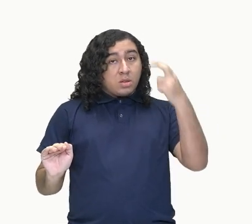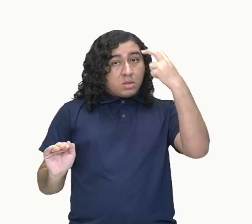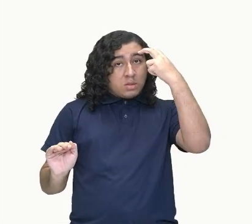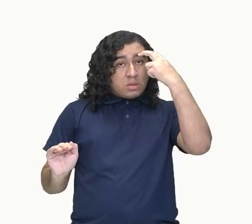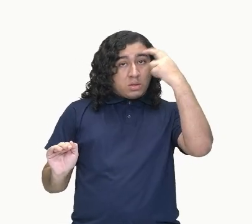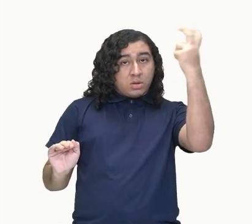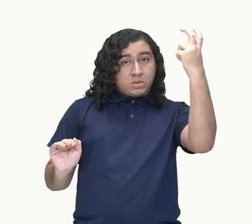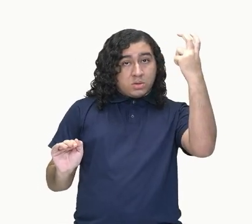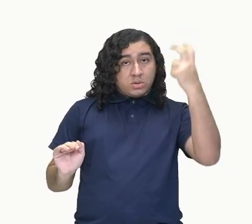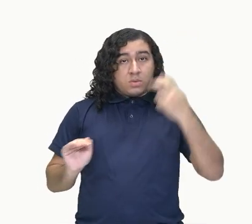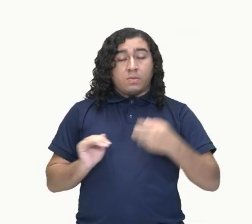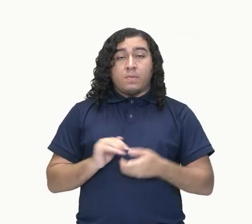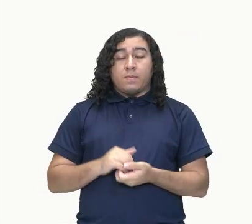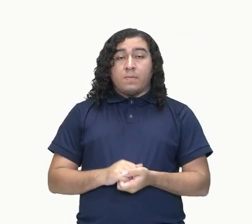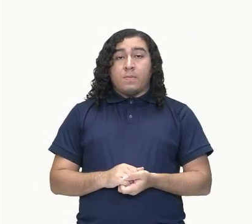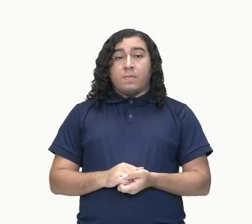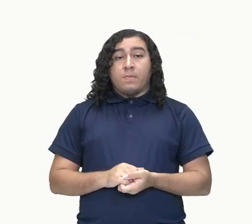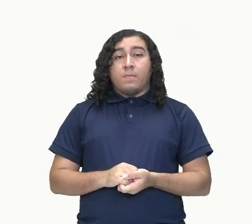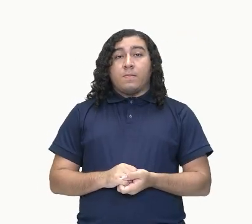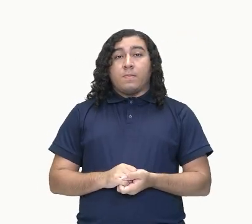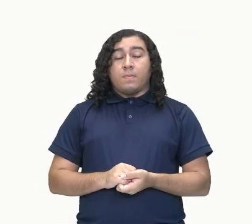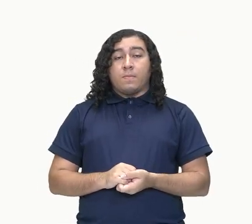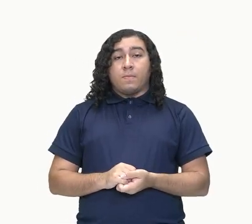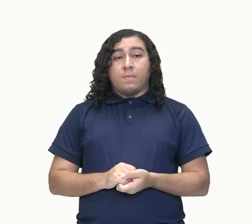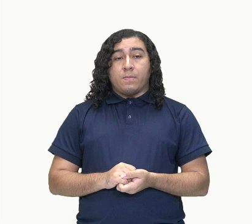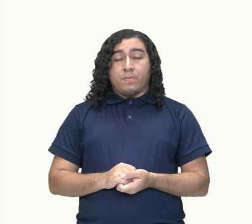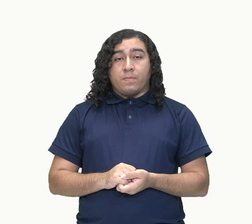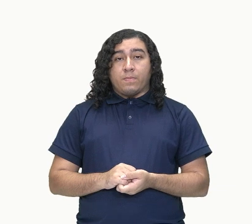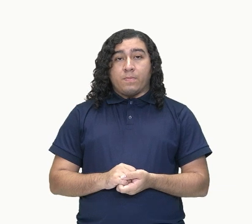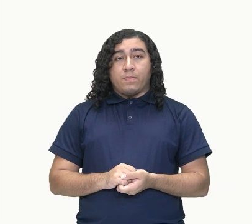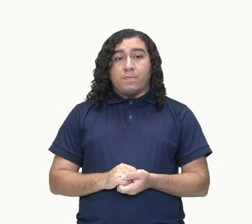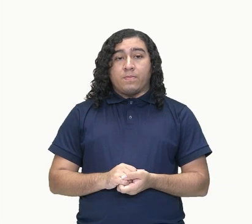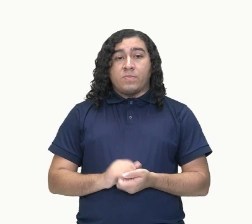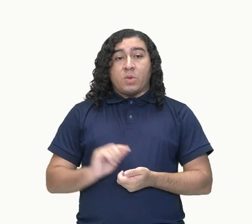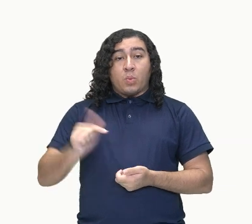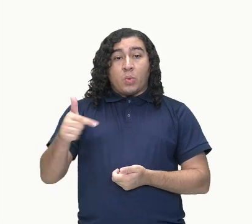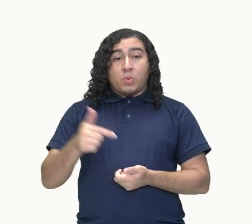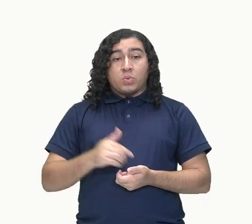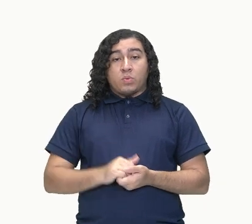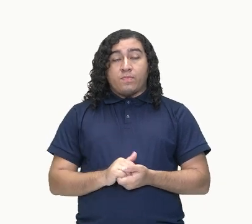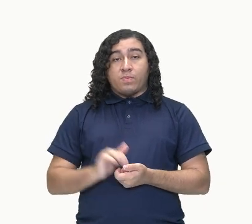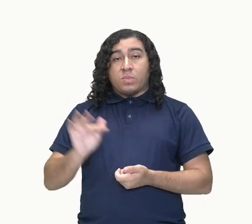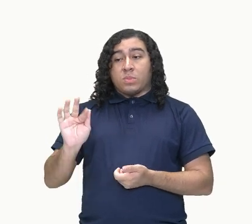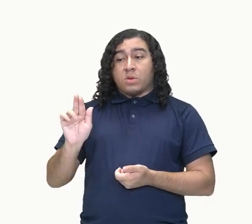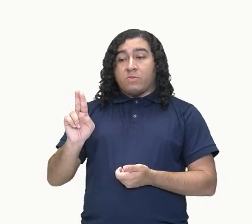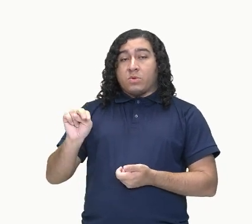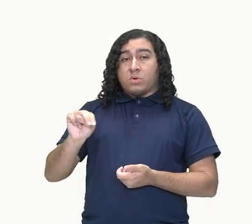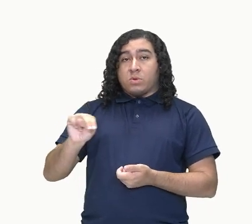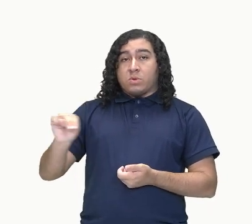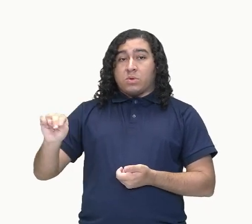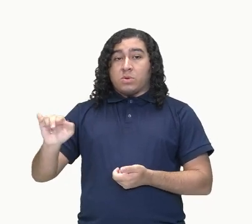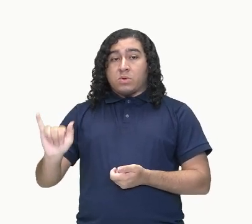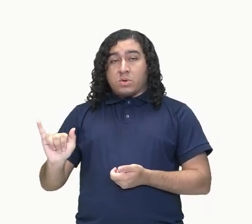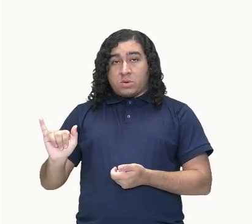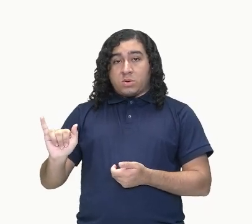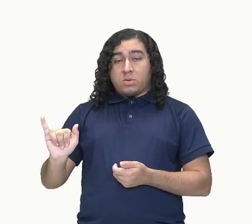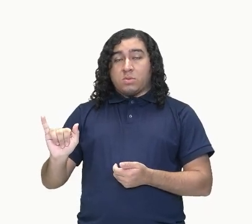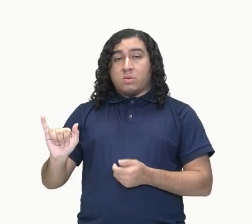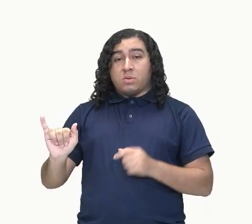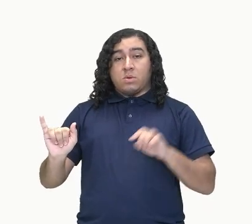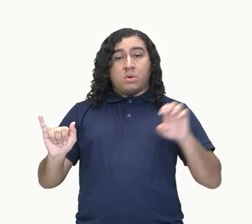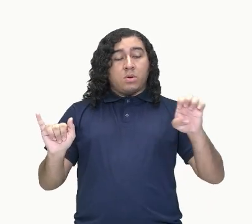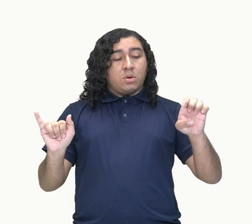intelligent significa inteligente. Próximo par de adjetivos. O short